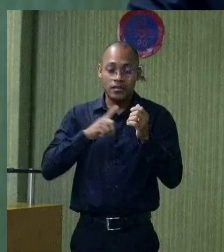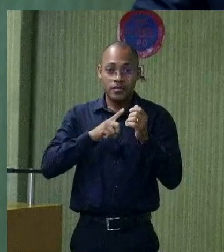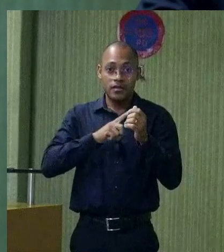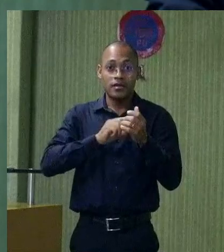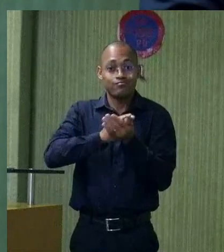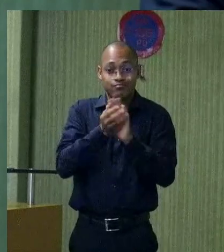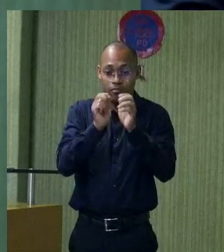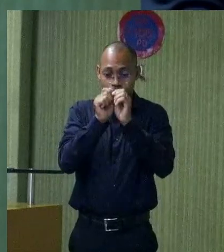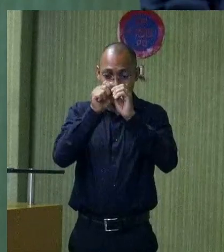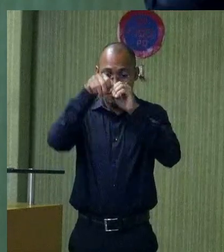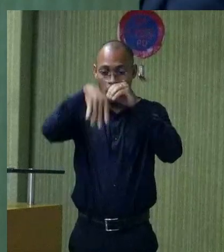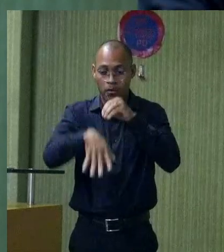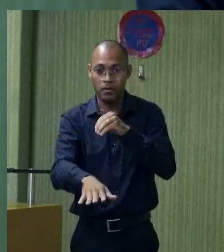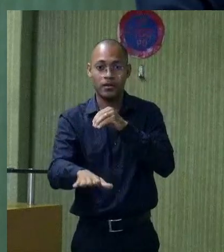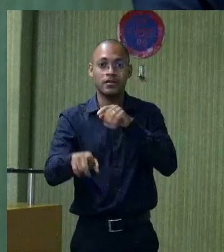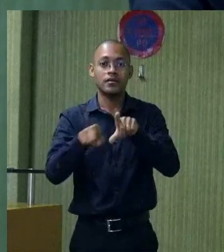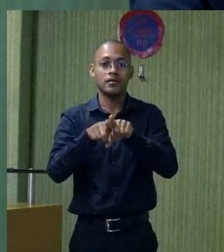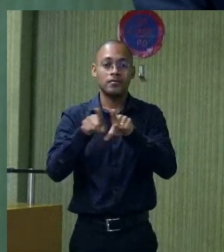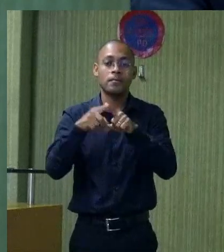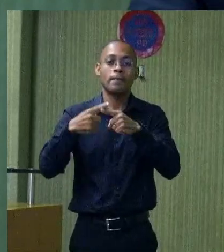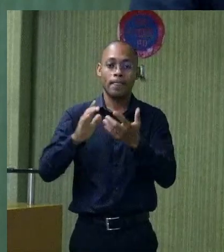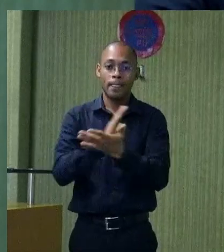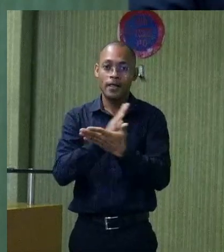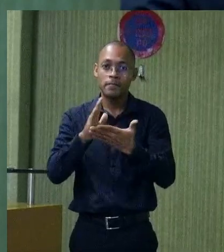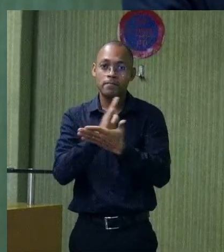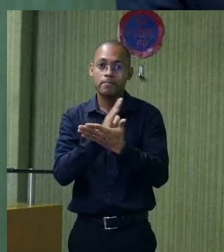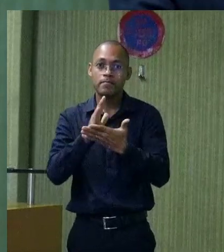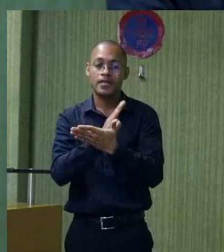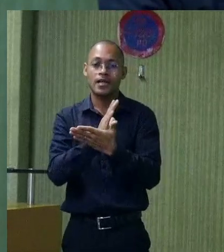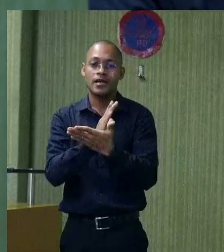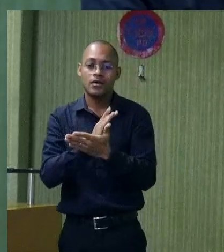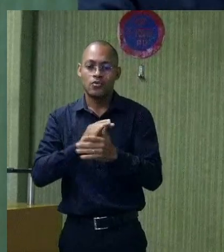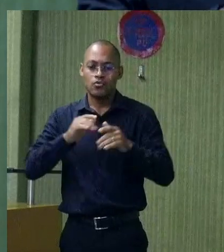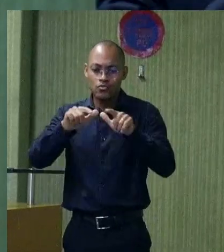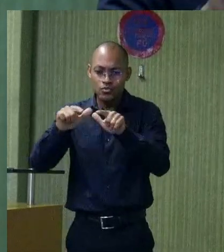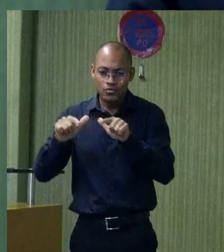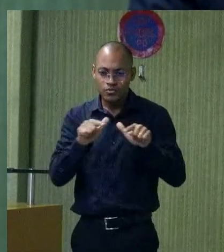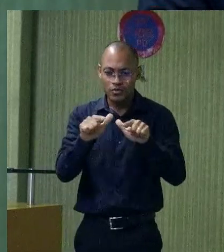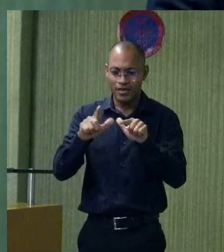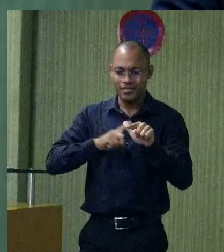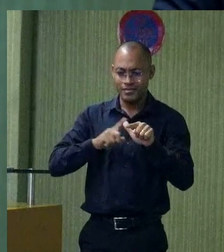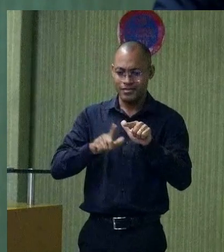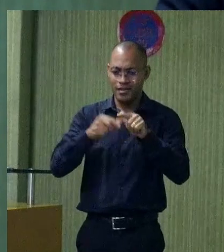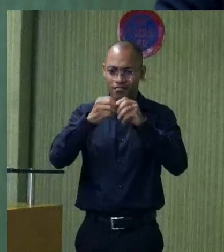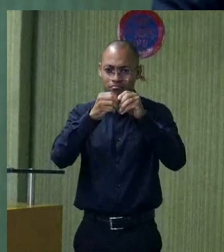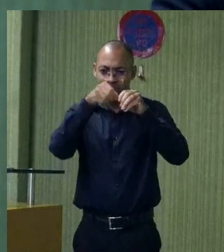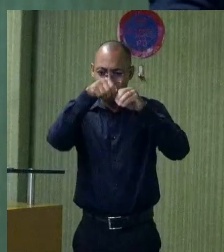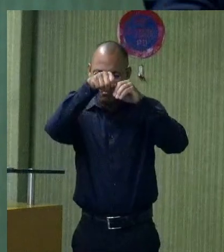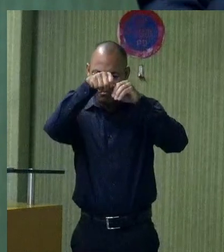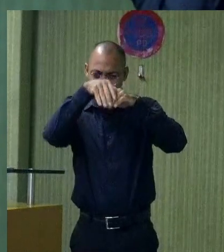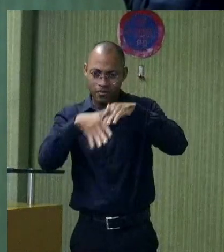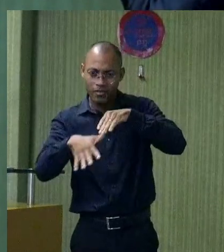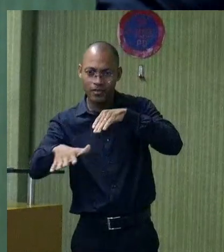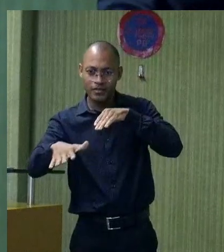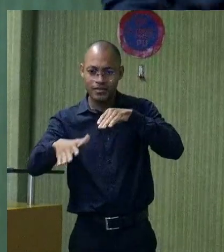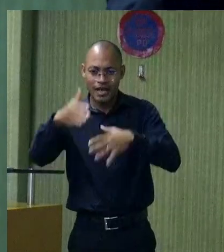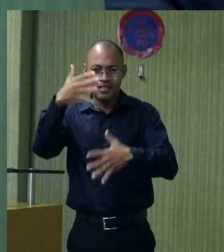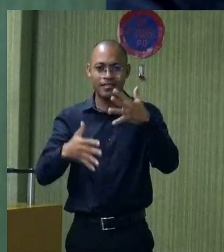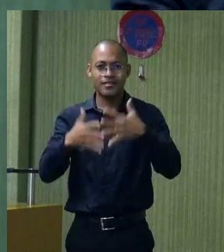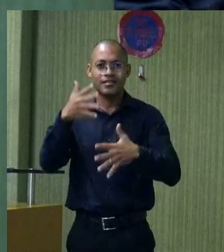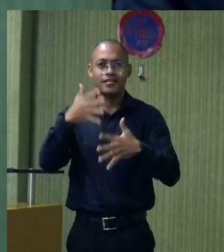regiões lá na serra foram atingidas por risco de deslizamento ou deslizamentos que interromperam as estradas e